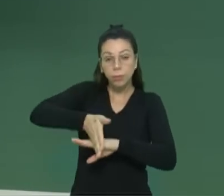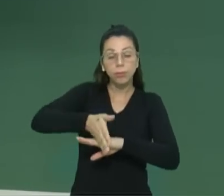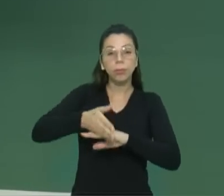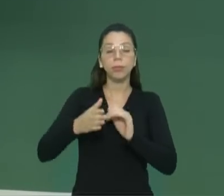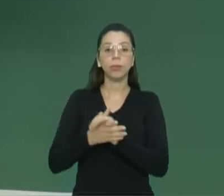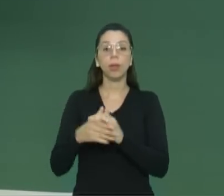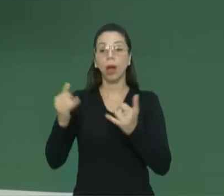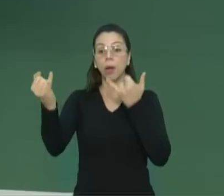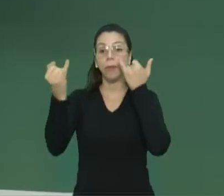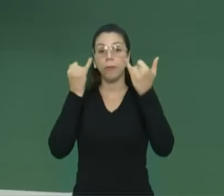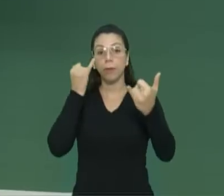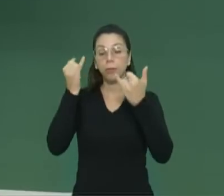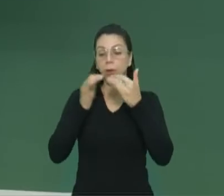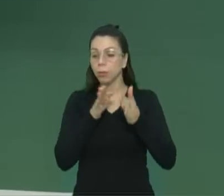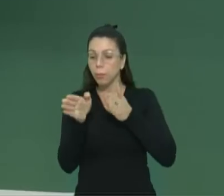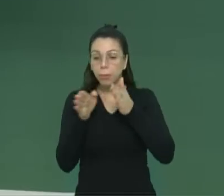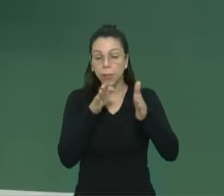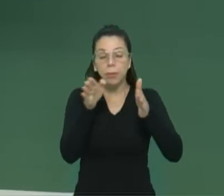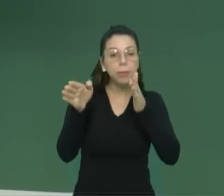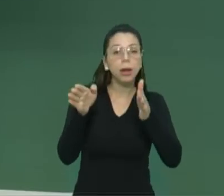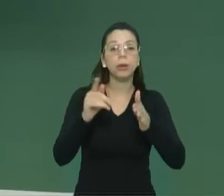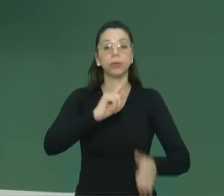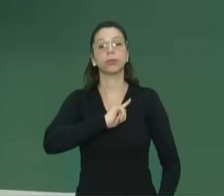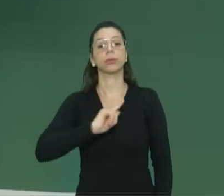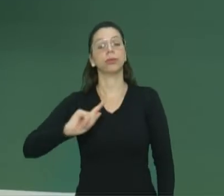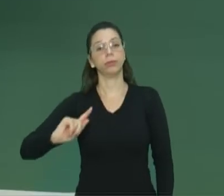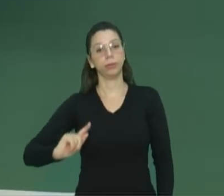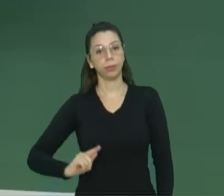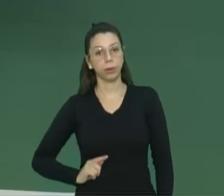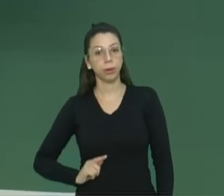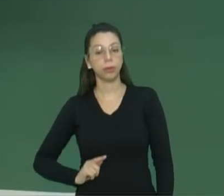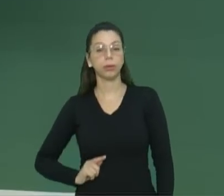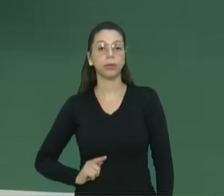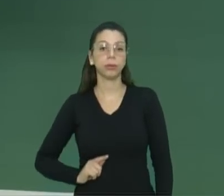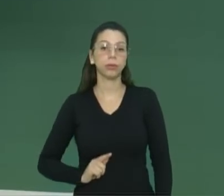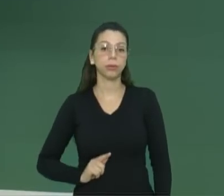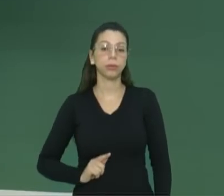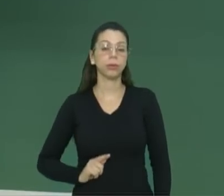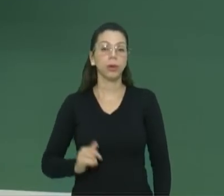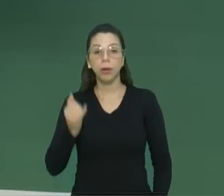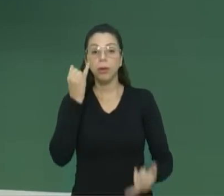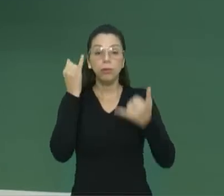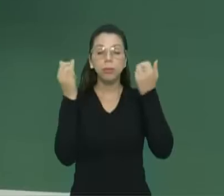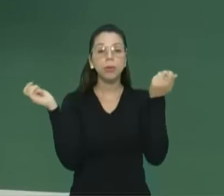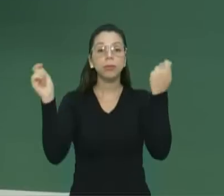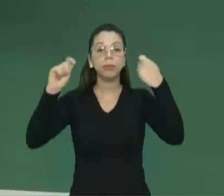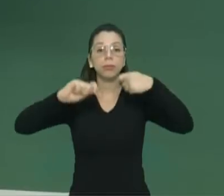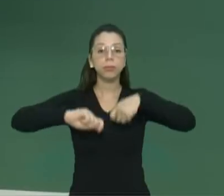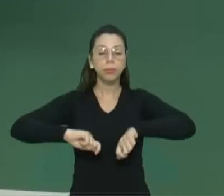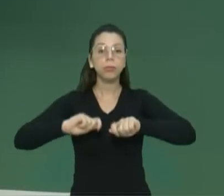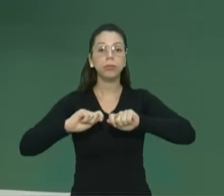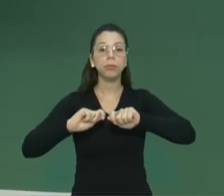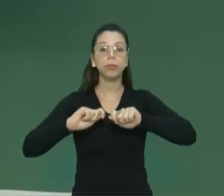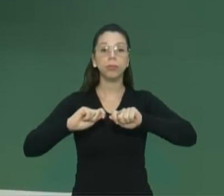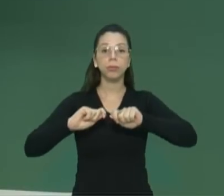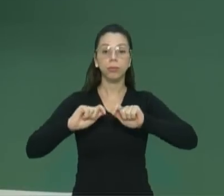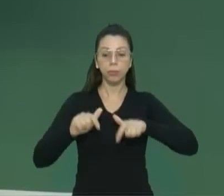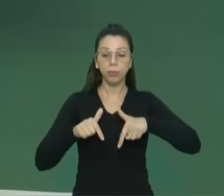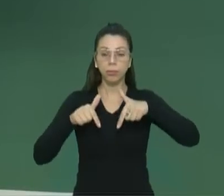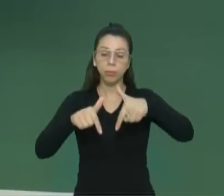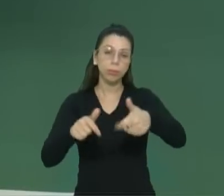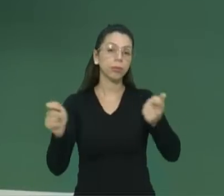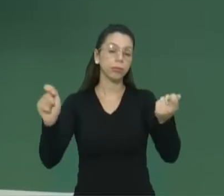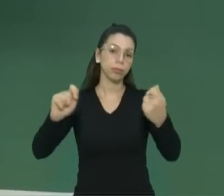as informações do governo, as informações que são necessárias das decisões que estão sendo